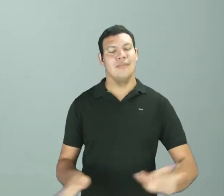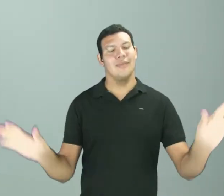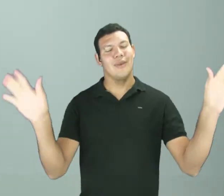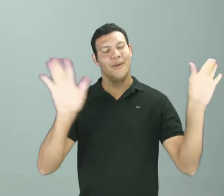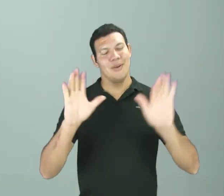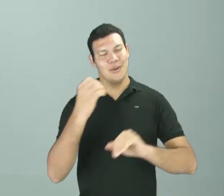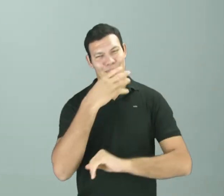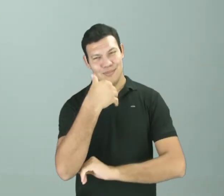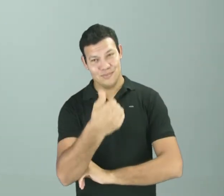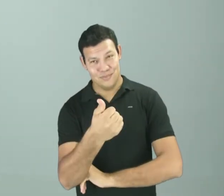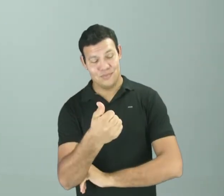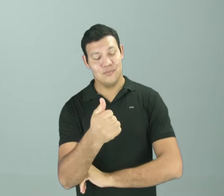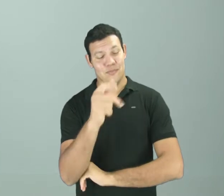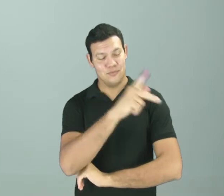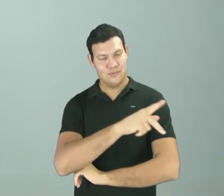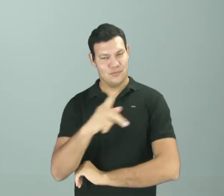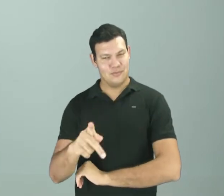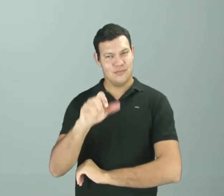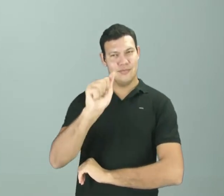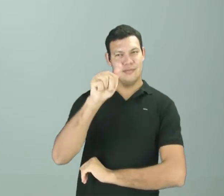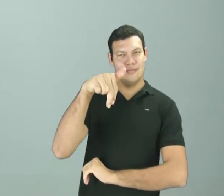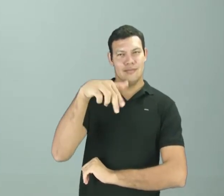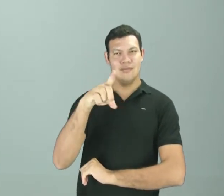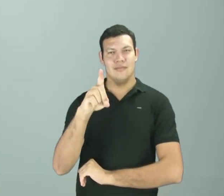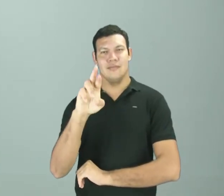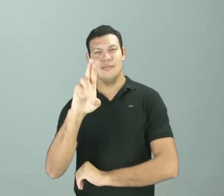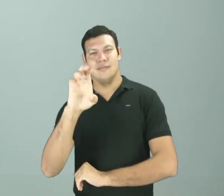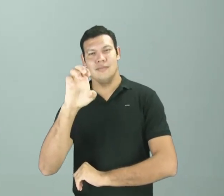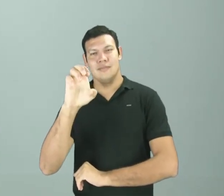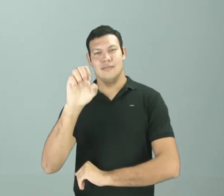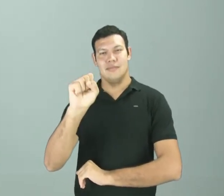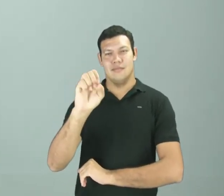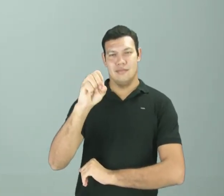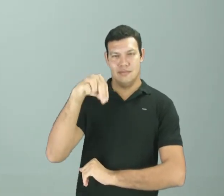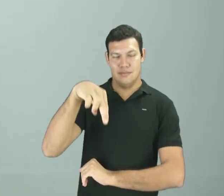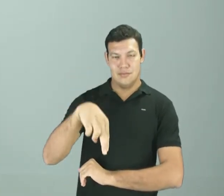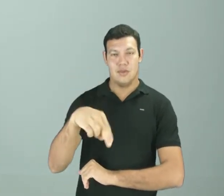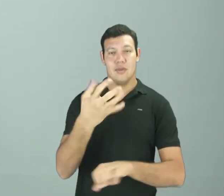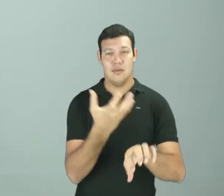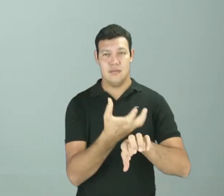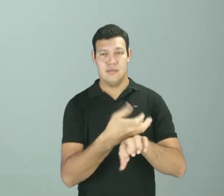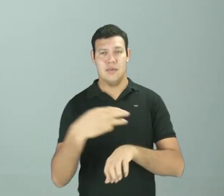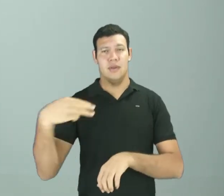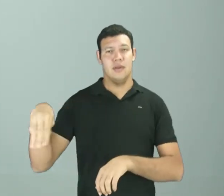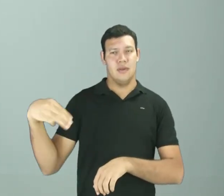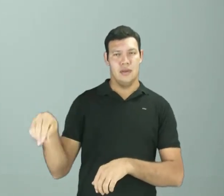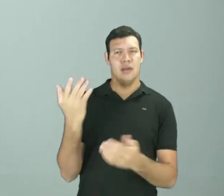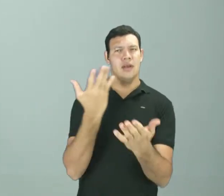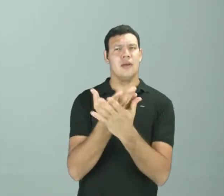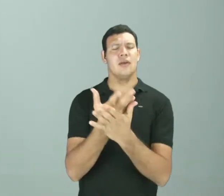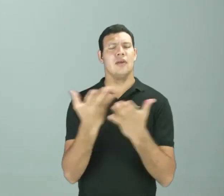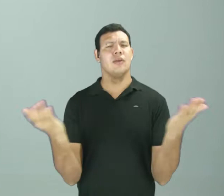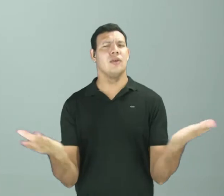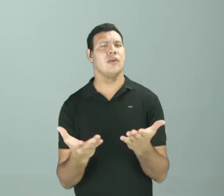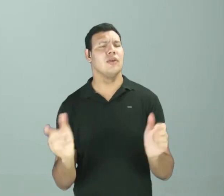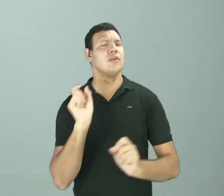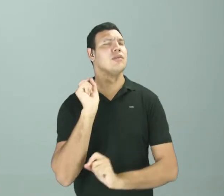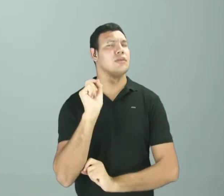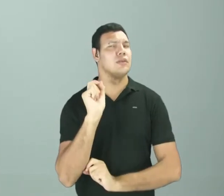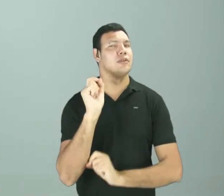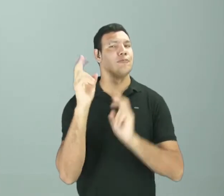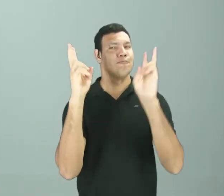Olá, tudo bem? Eu sou o professor Anderson Mello, sou professor de matemática e a nossa aula de hoje será sobre variação